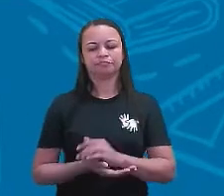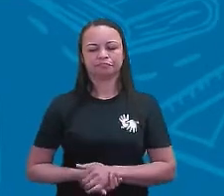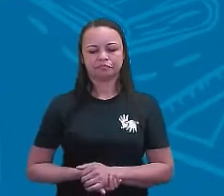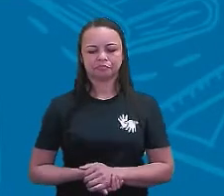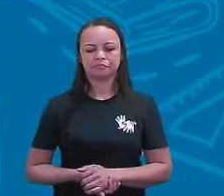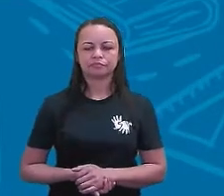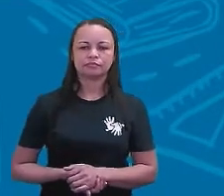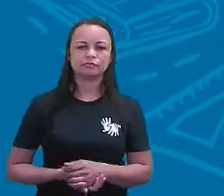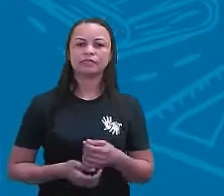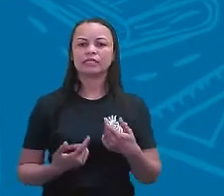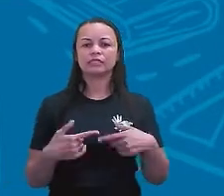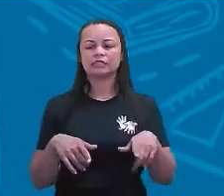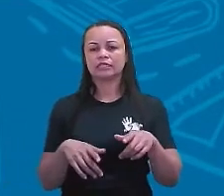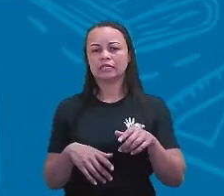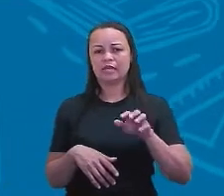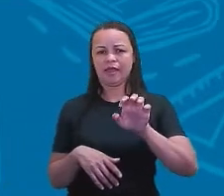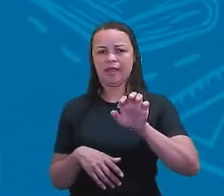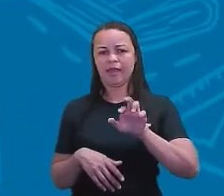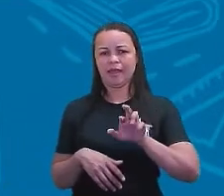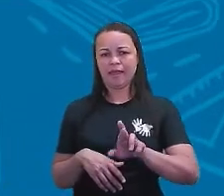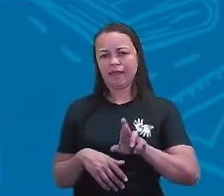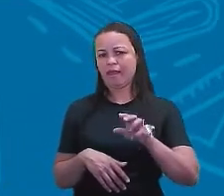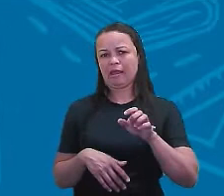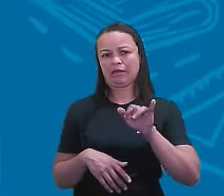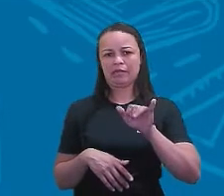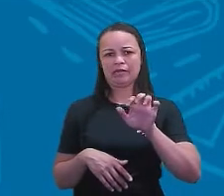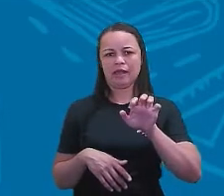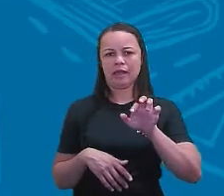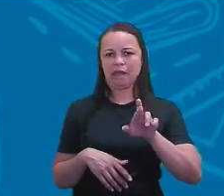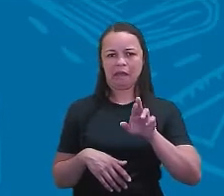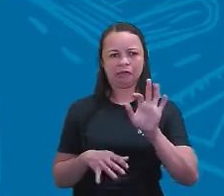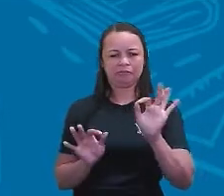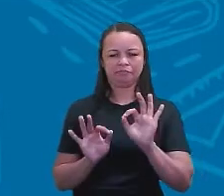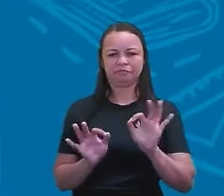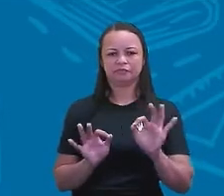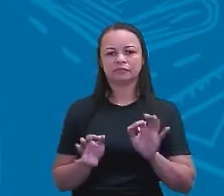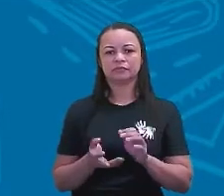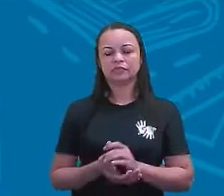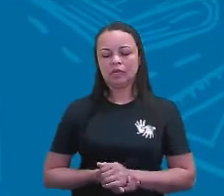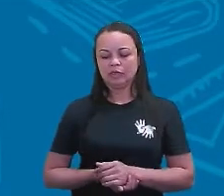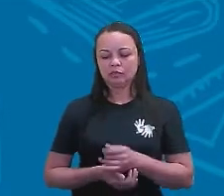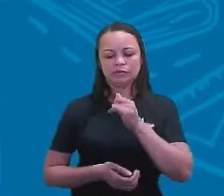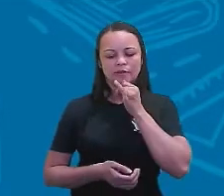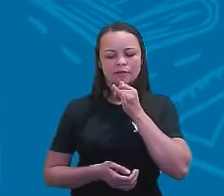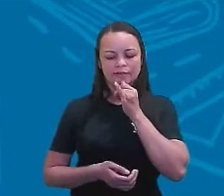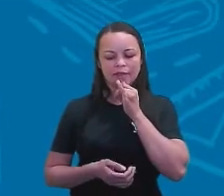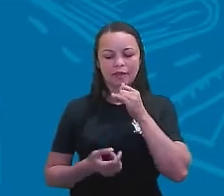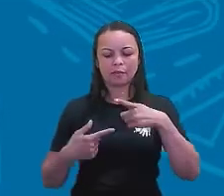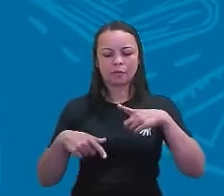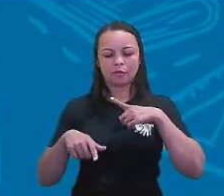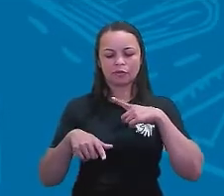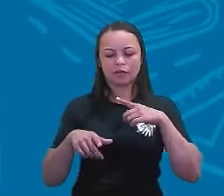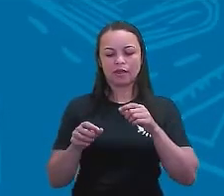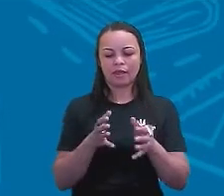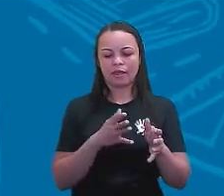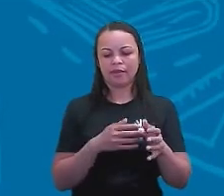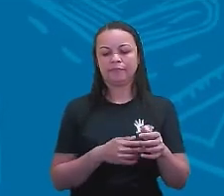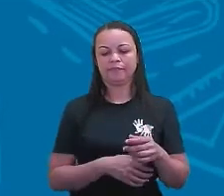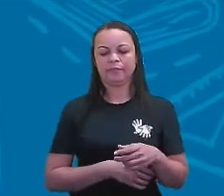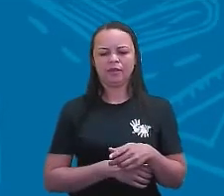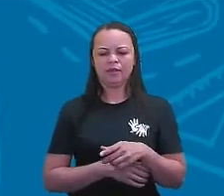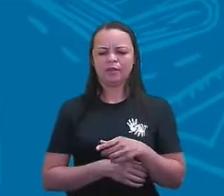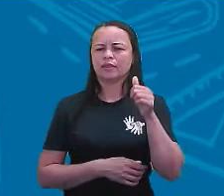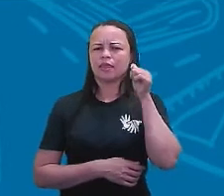acréscimo aí de ER e ER nenhum. E aí a gente tem nos exemplos, she is more beautiful than her